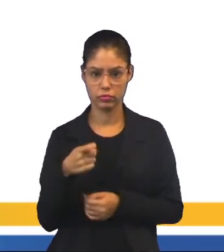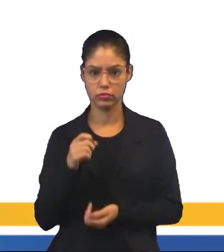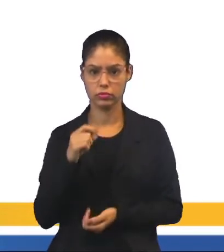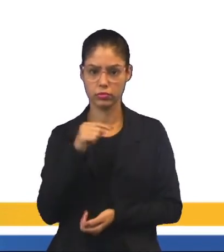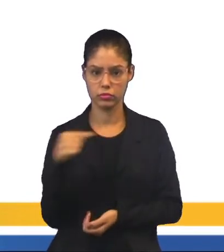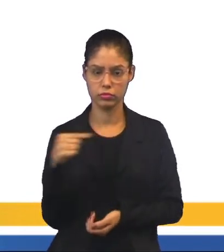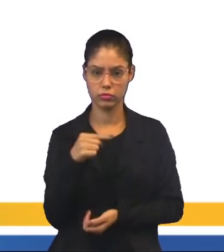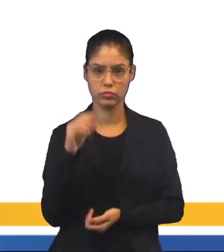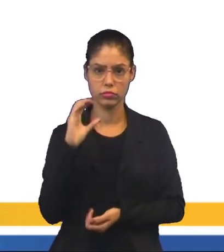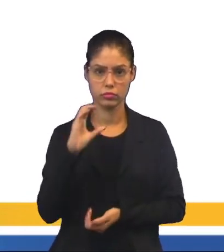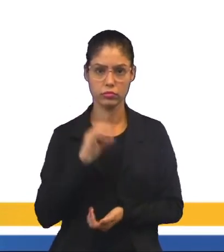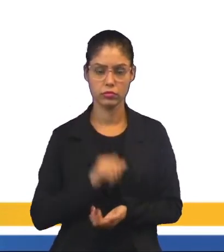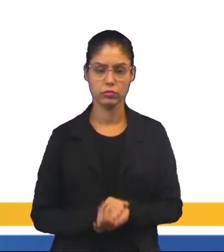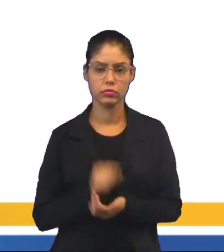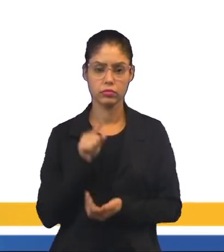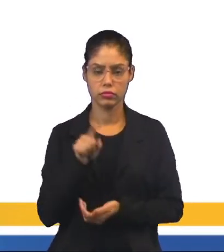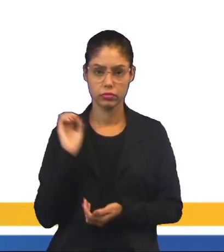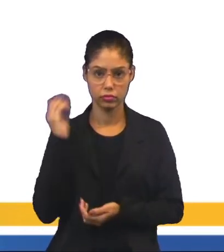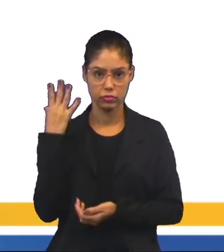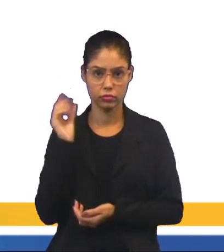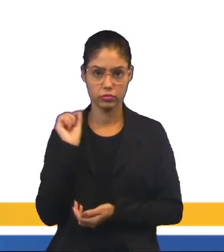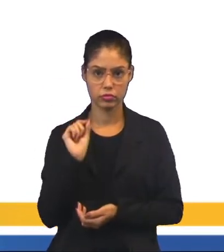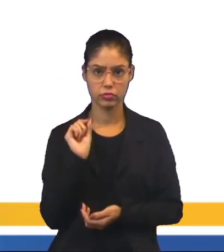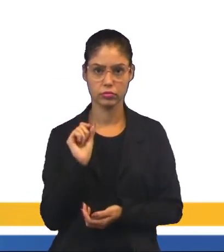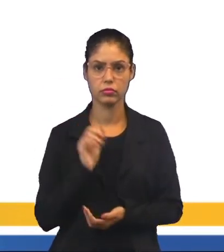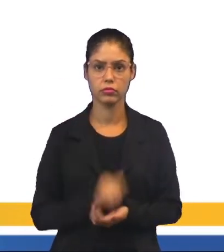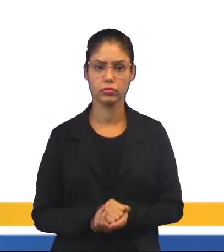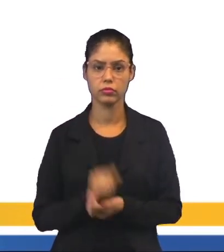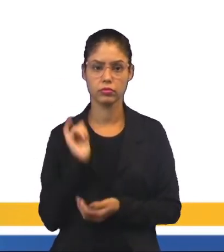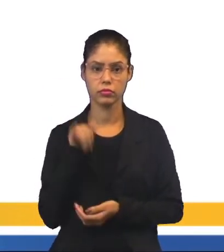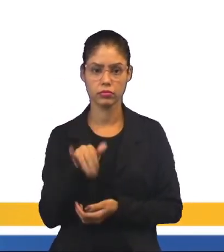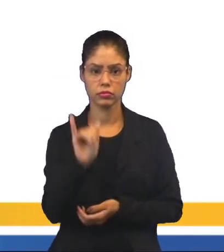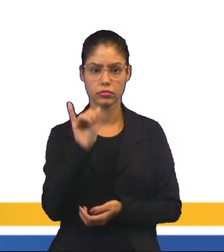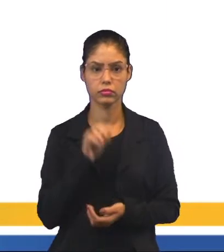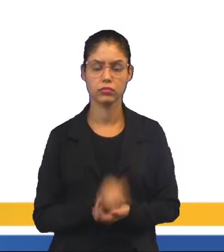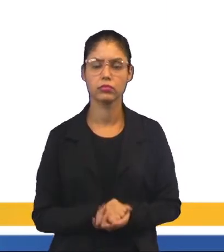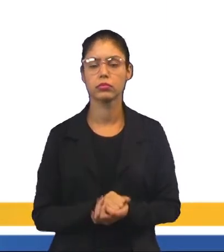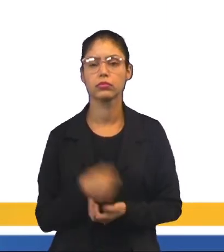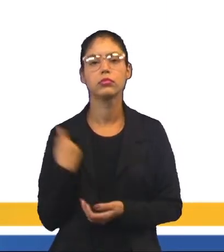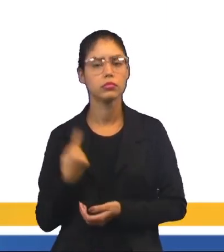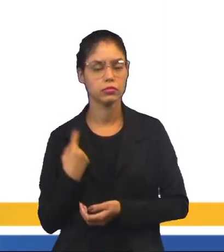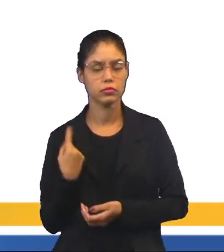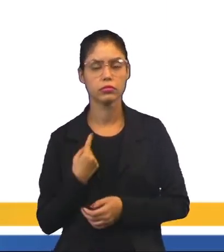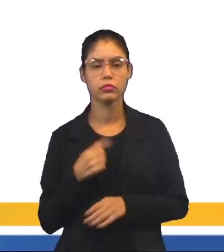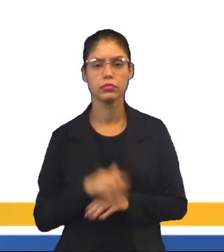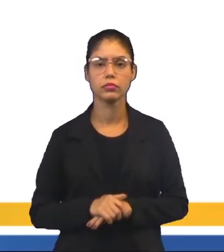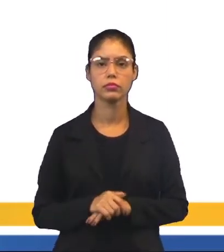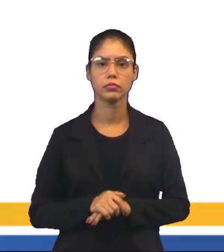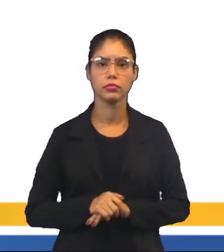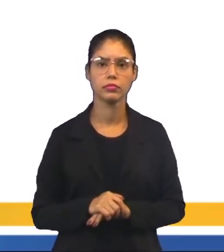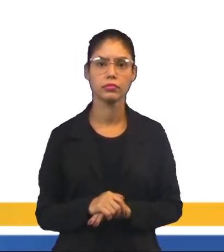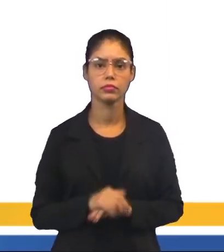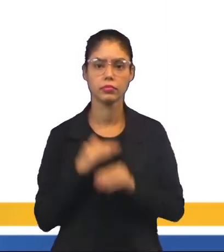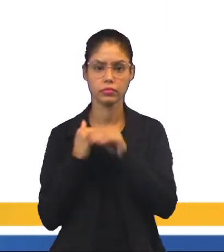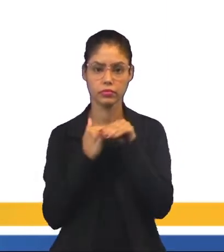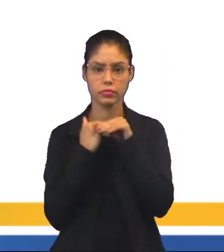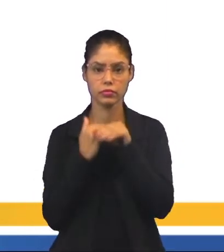c. Então, nesse caso aí, o y vai ser isolado sozinho. Y